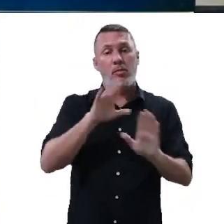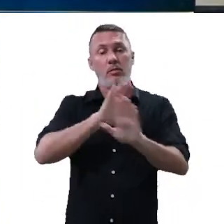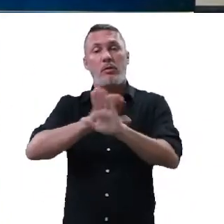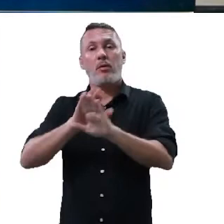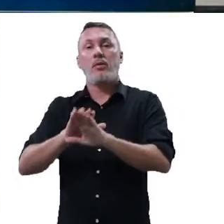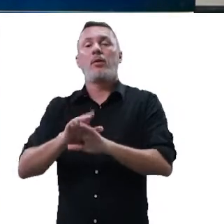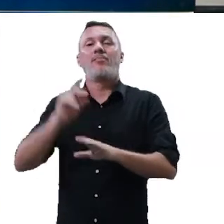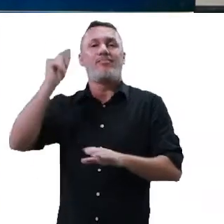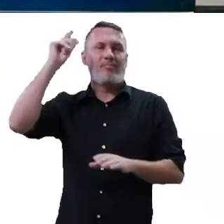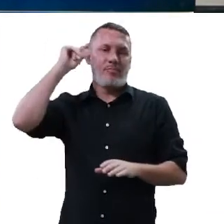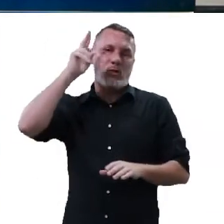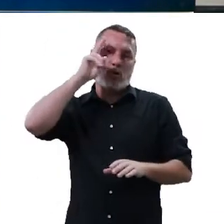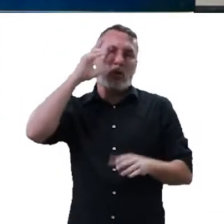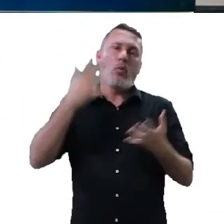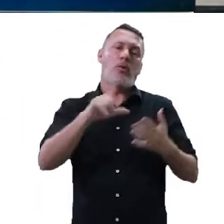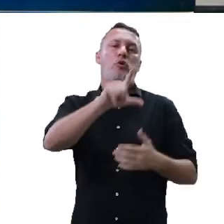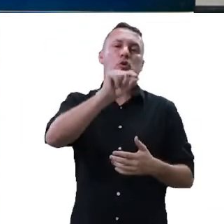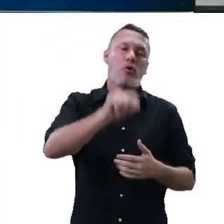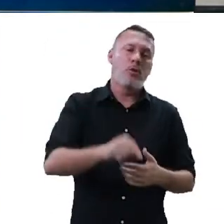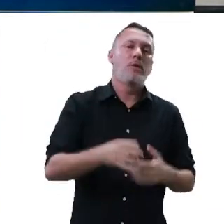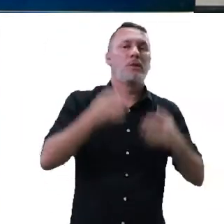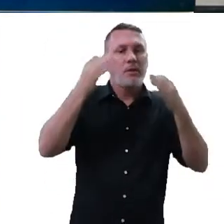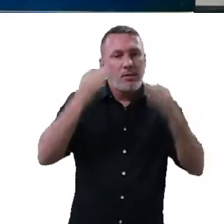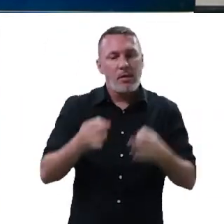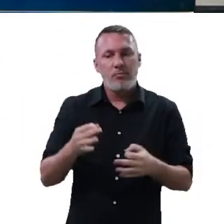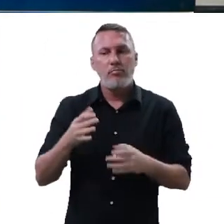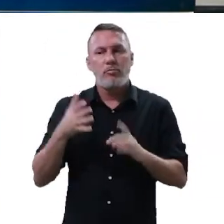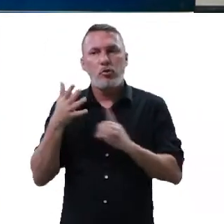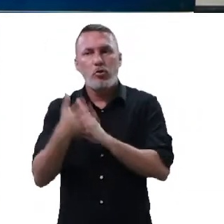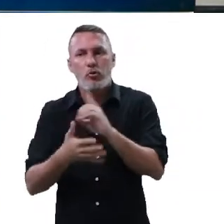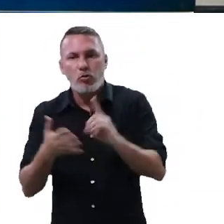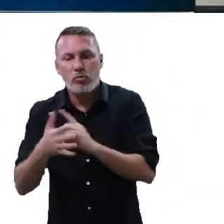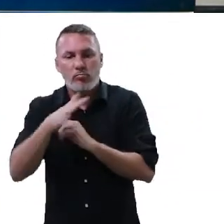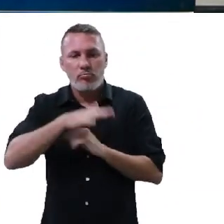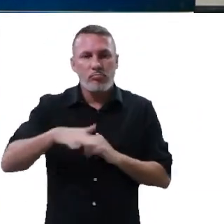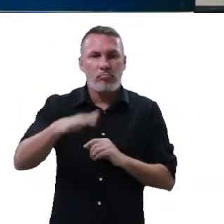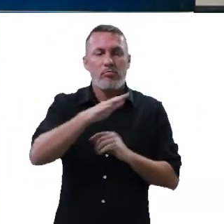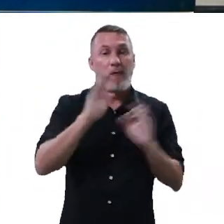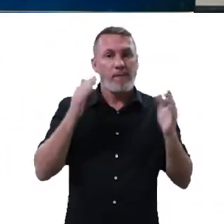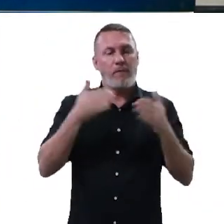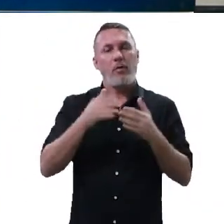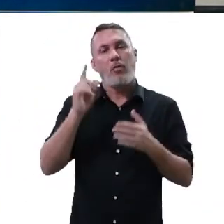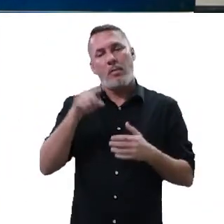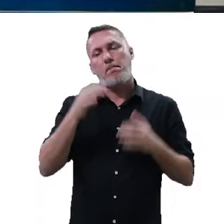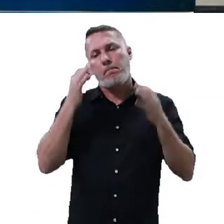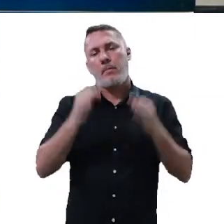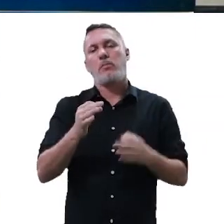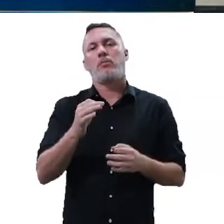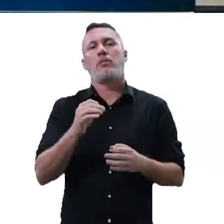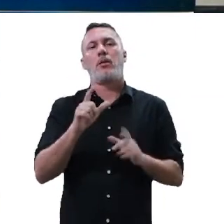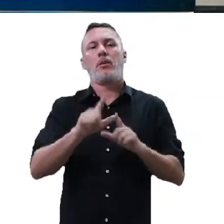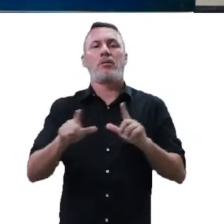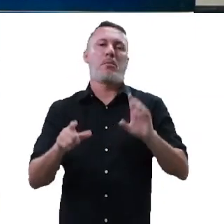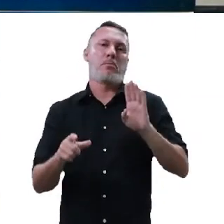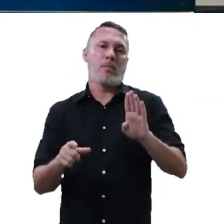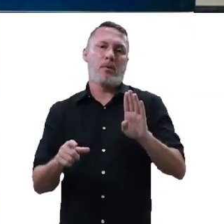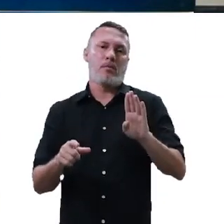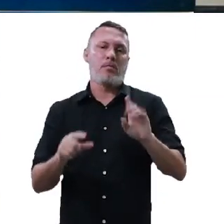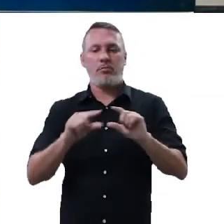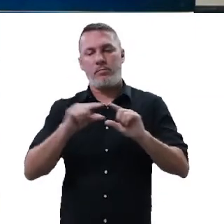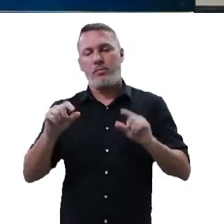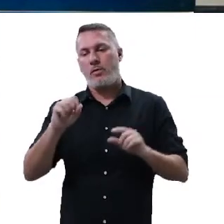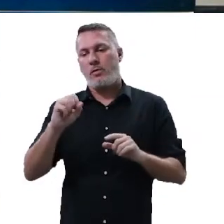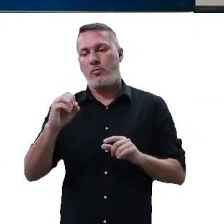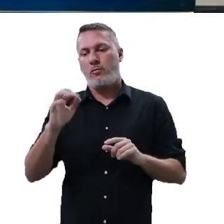apenas na filosofia helênica. Então, as características que nos apresentam o comando da questão nos levam a indicar a